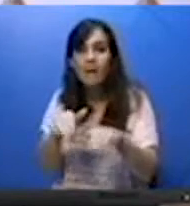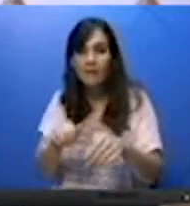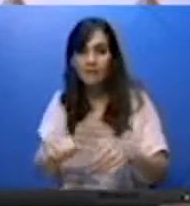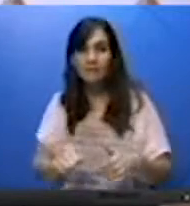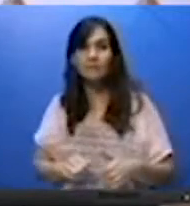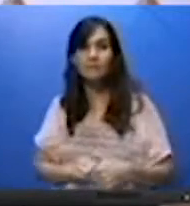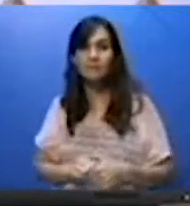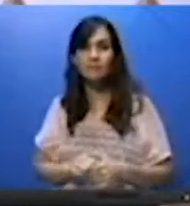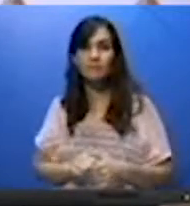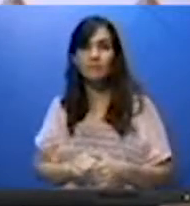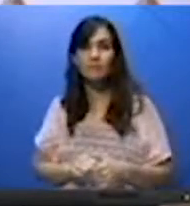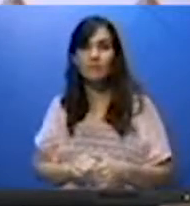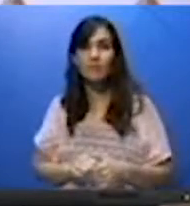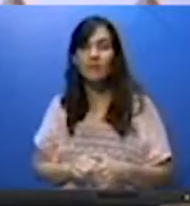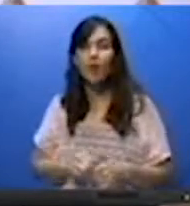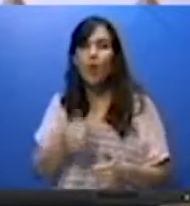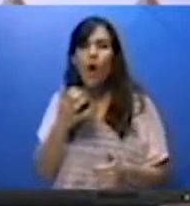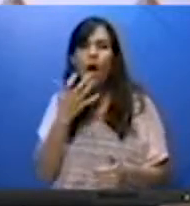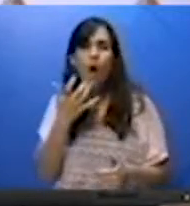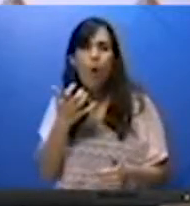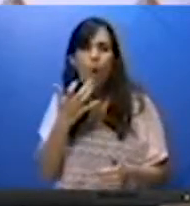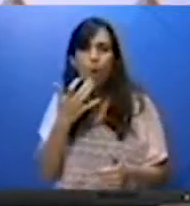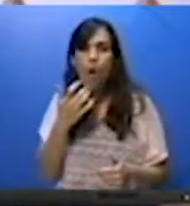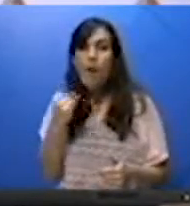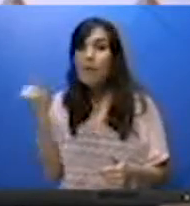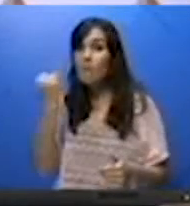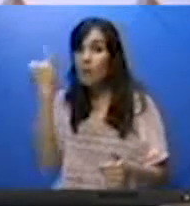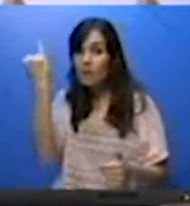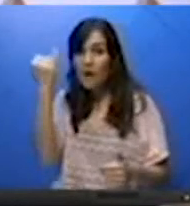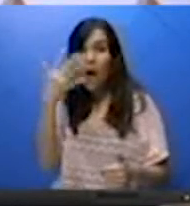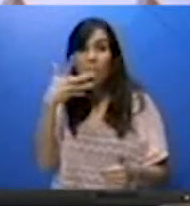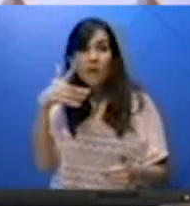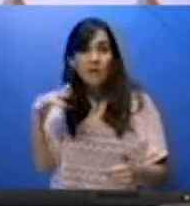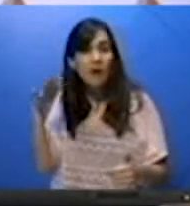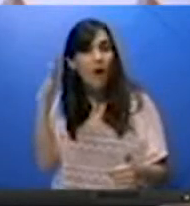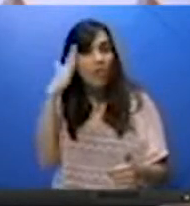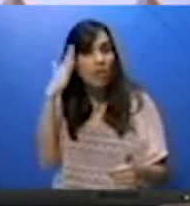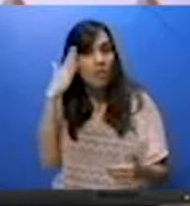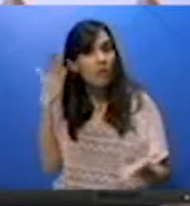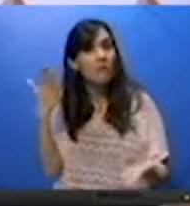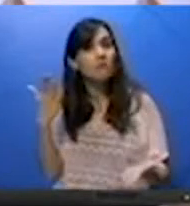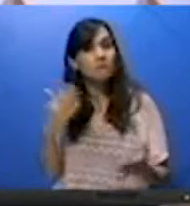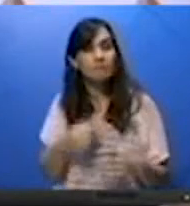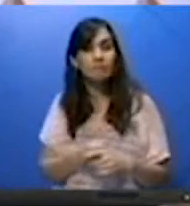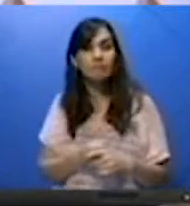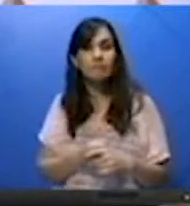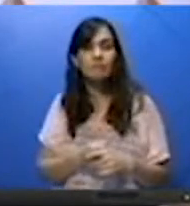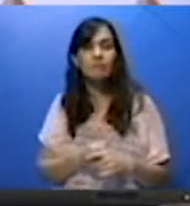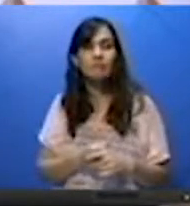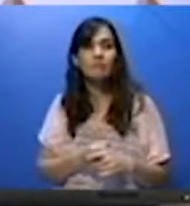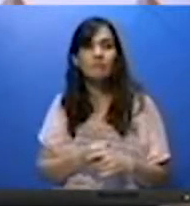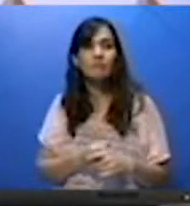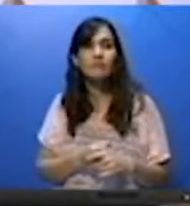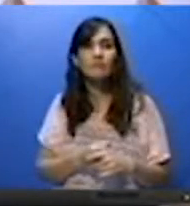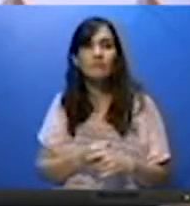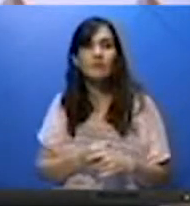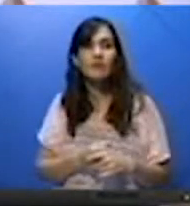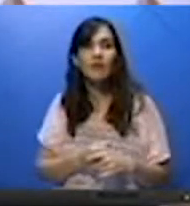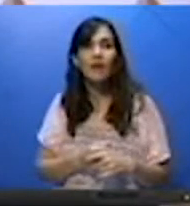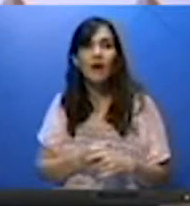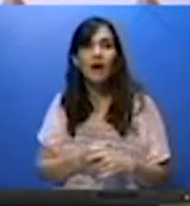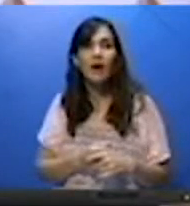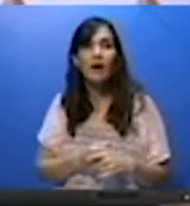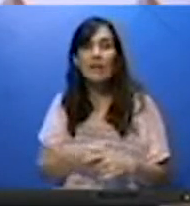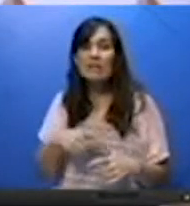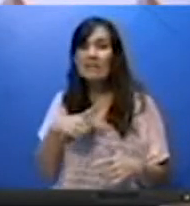das cores a criança oi e a mesma coisa na tartaruga aqui ó até porque tem uma perninha que tá lá